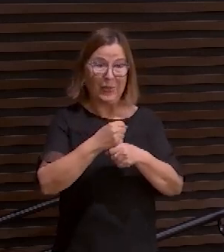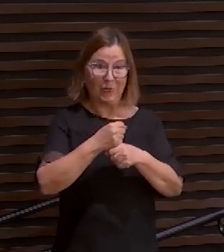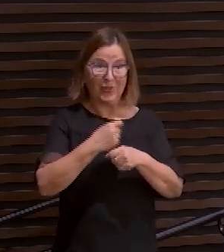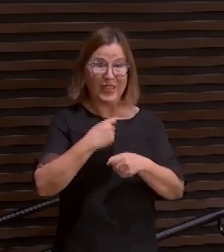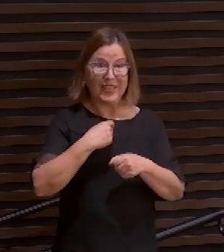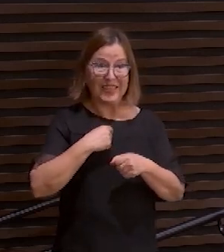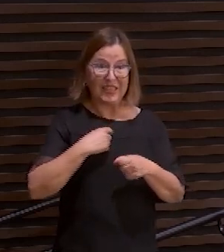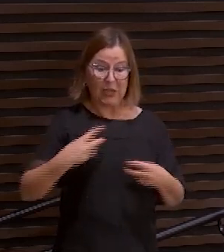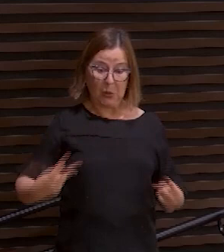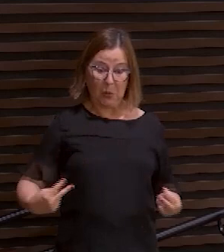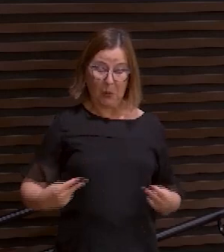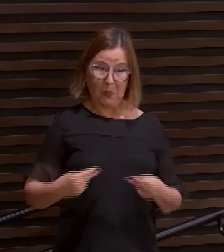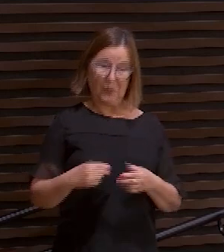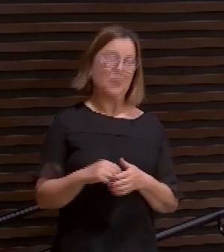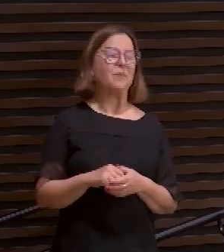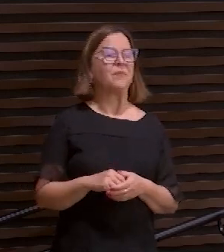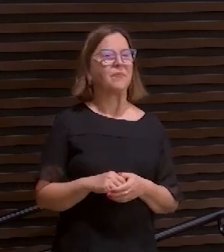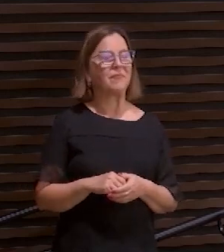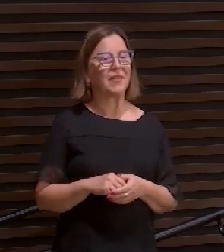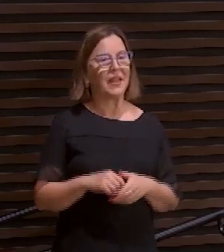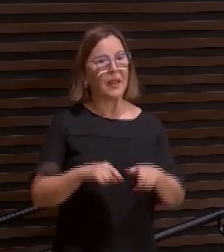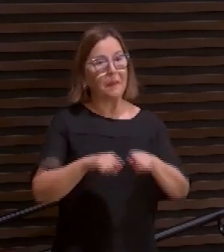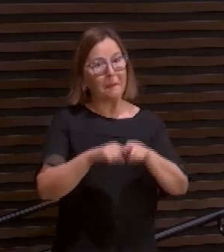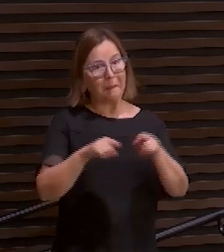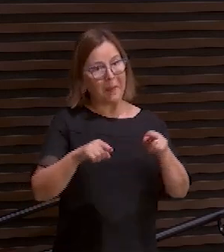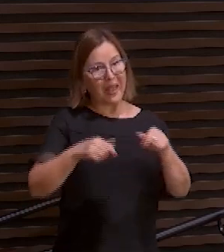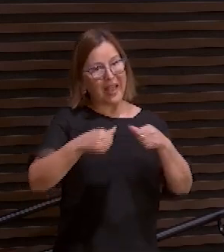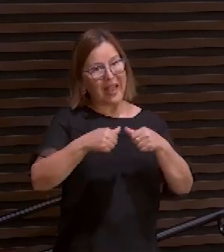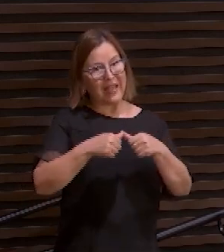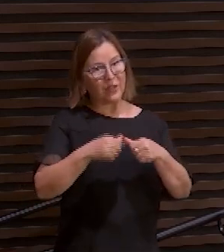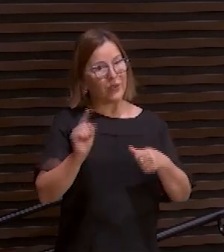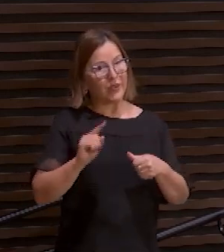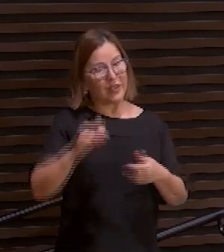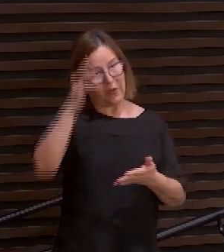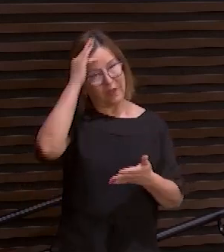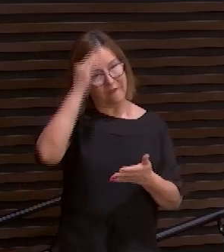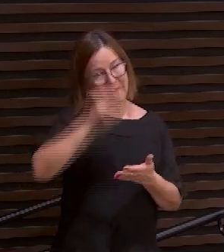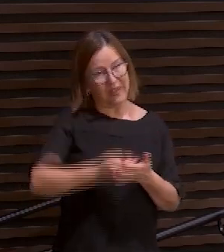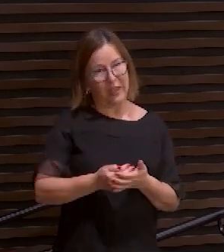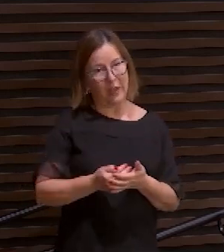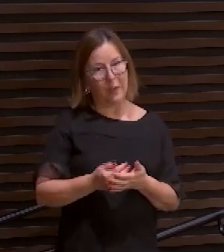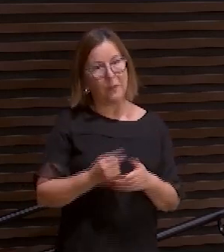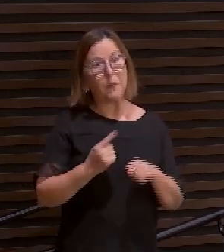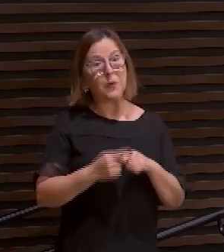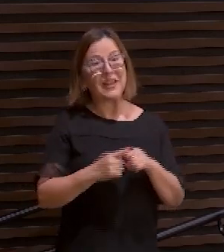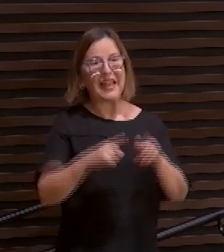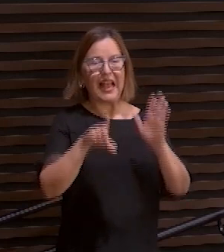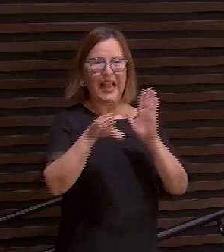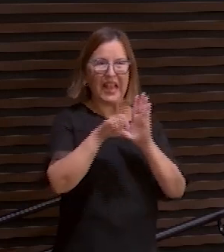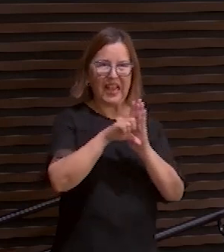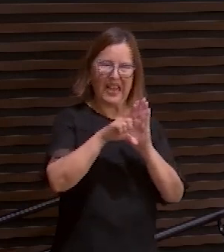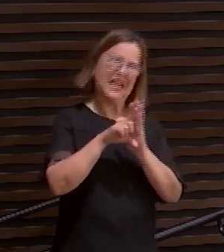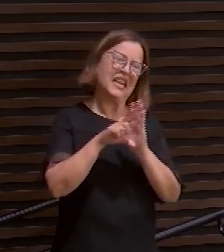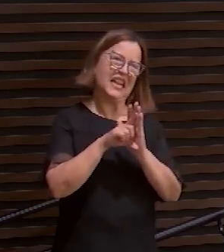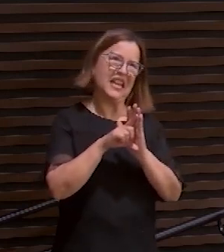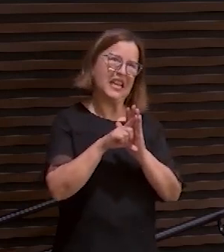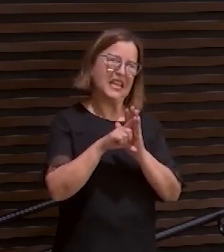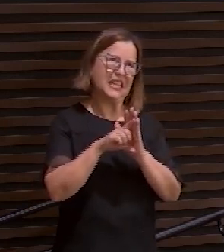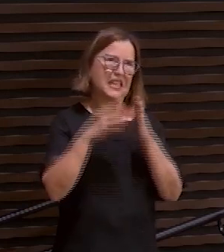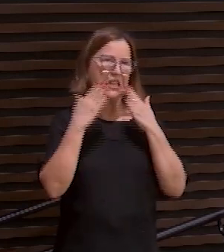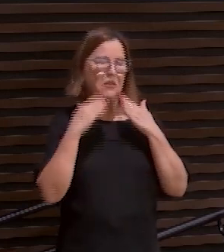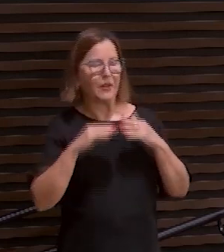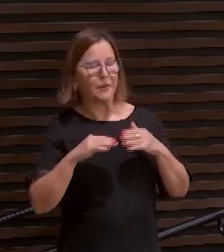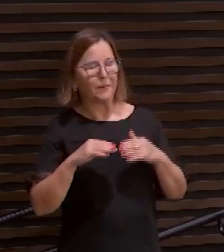Isso são leis da probabilidade, são leis da botânica, são leis, vai